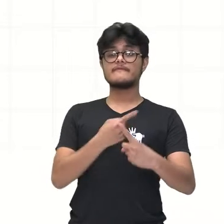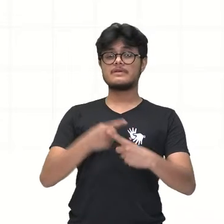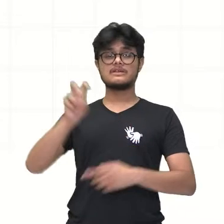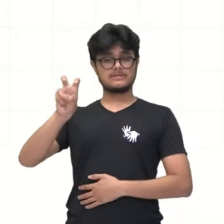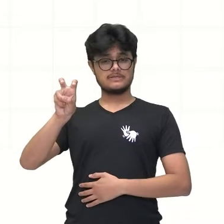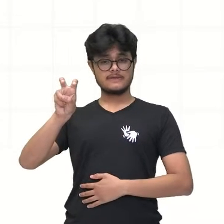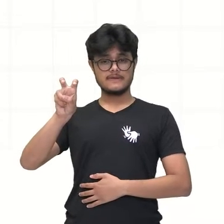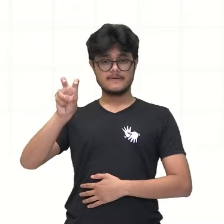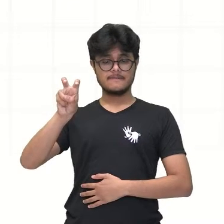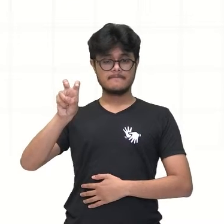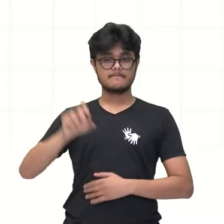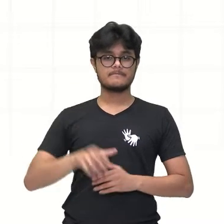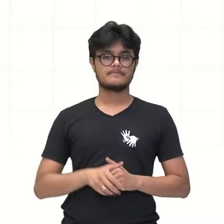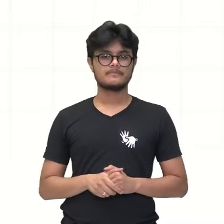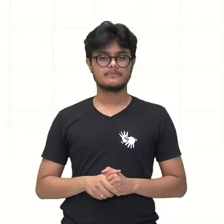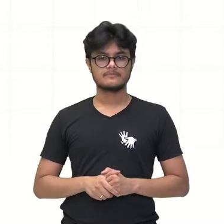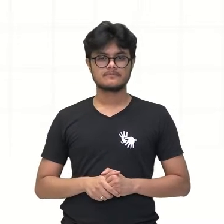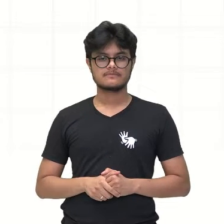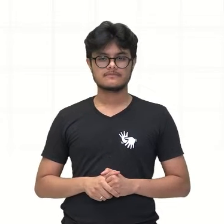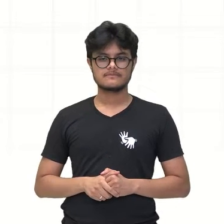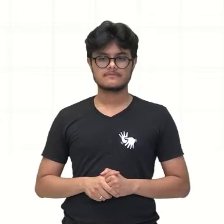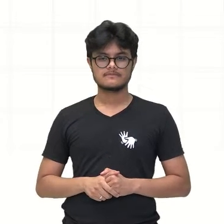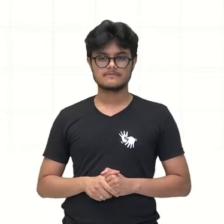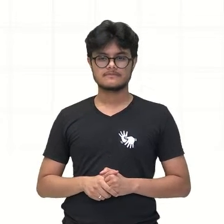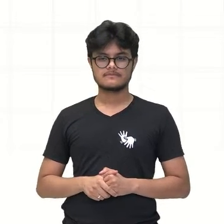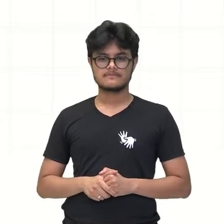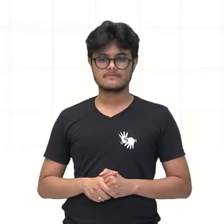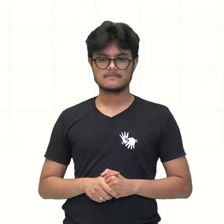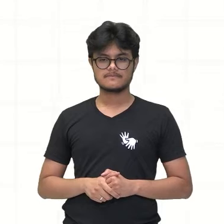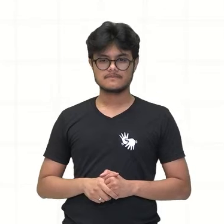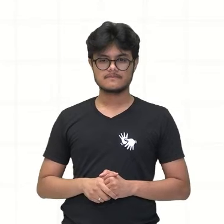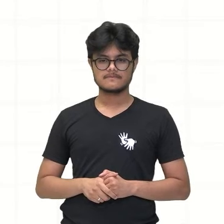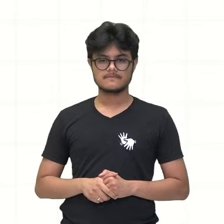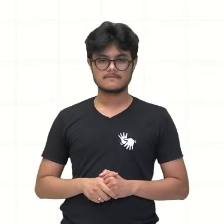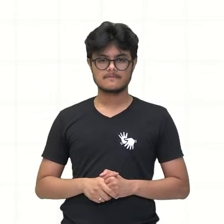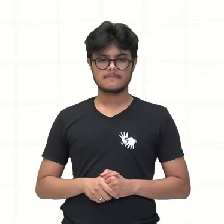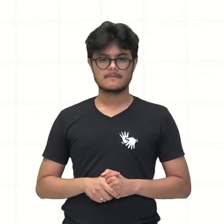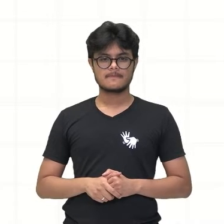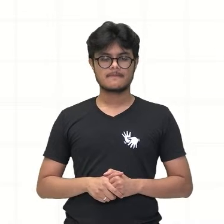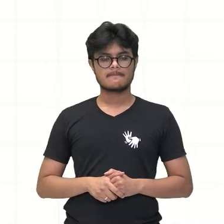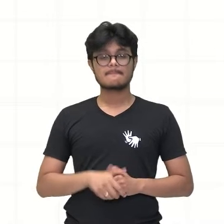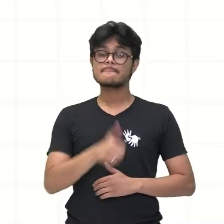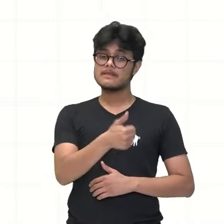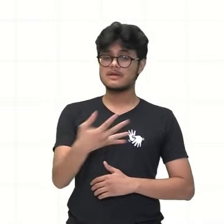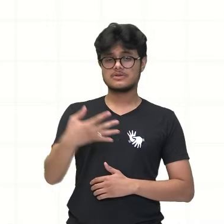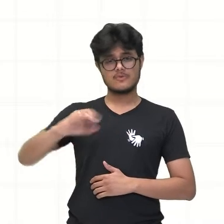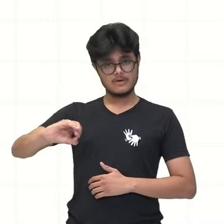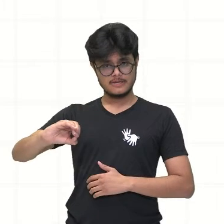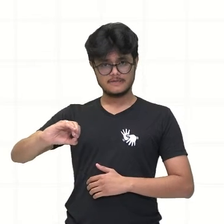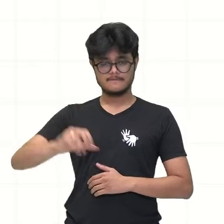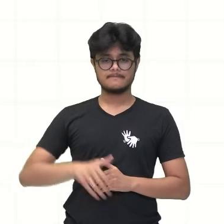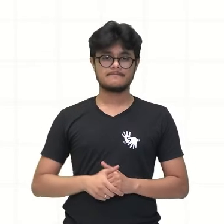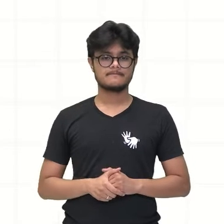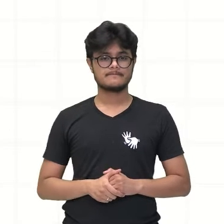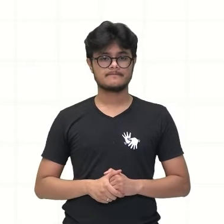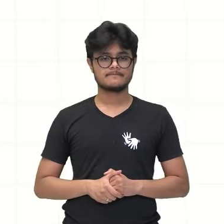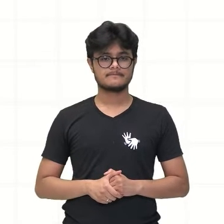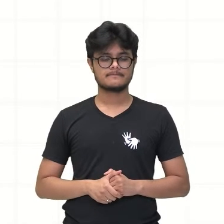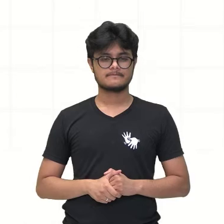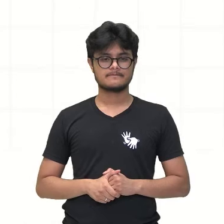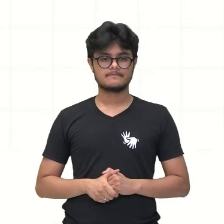vezes 5, olha só, 28 vezes 5 vai dar 140,